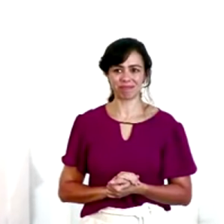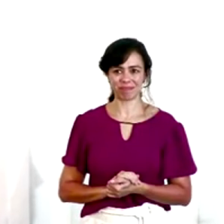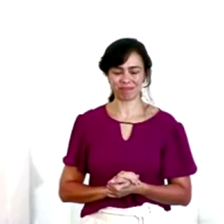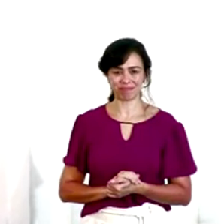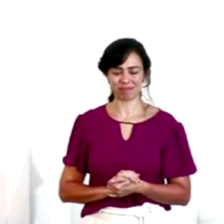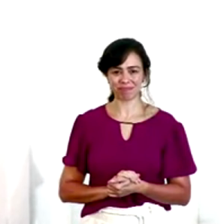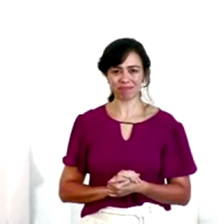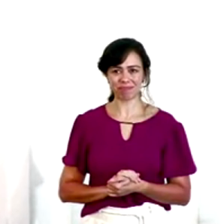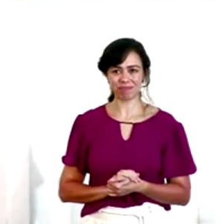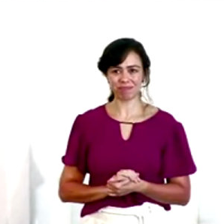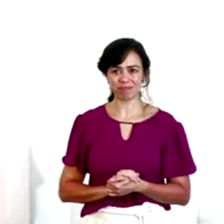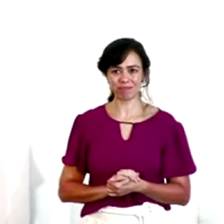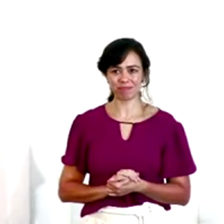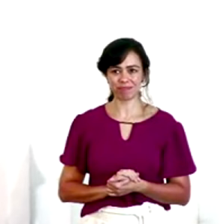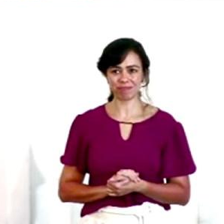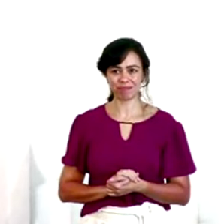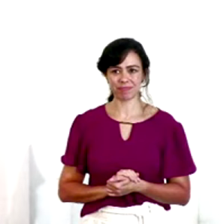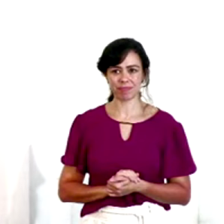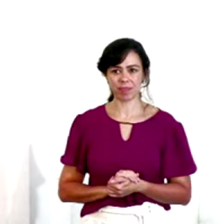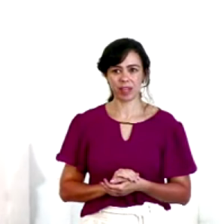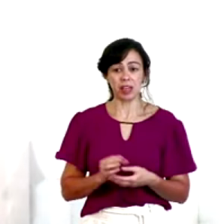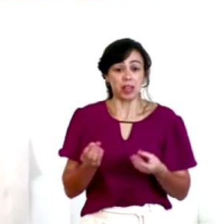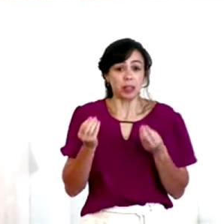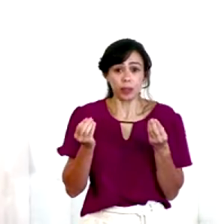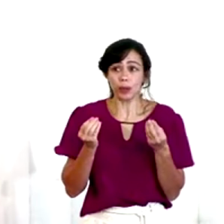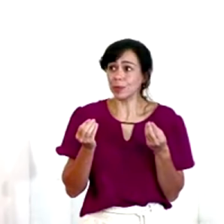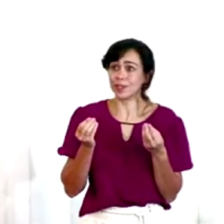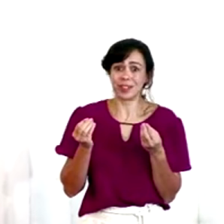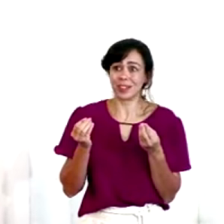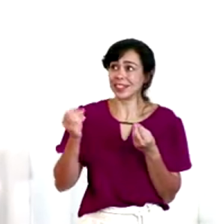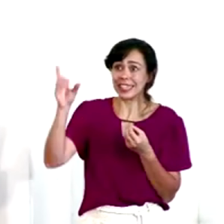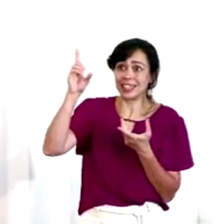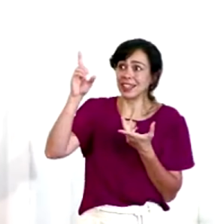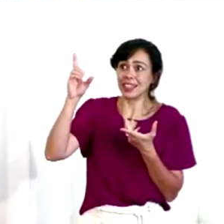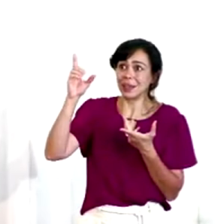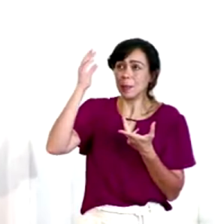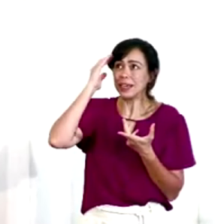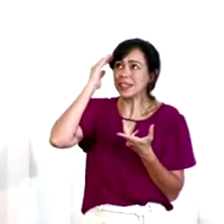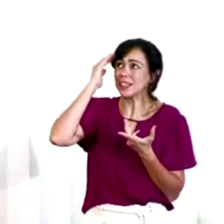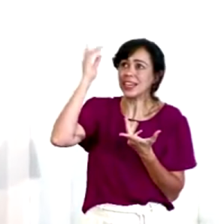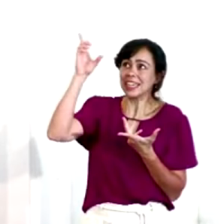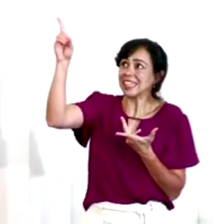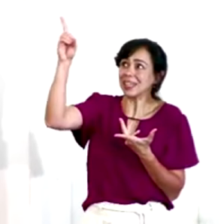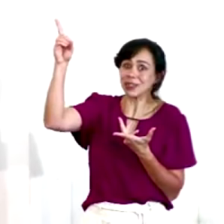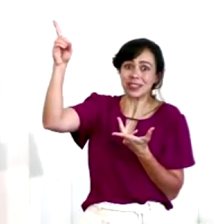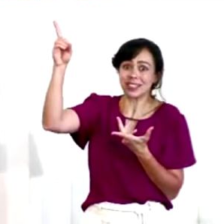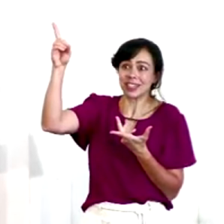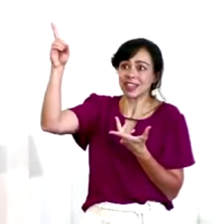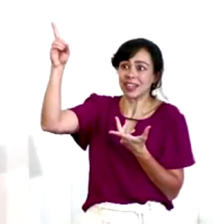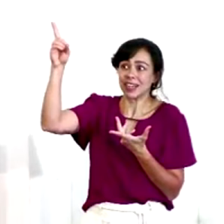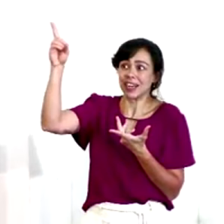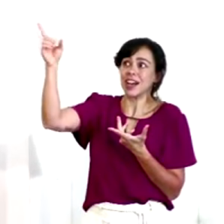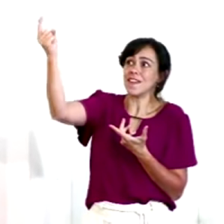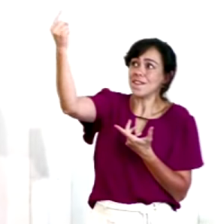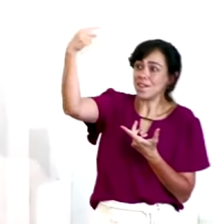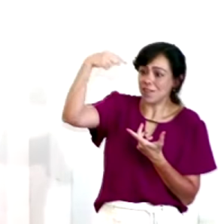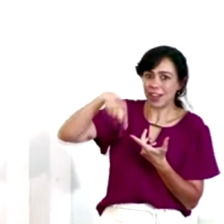E como um Deus feito homem, habitando no meio de homens pecadores, Ele sofreu.